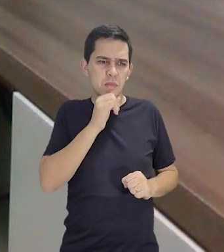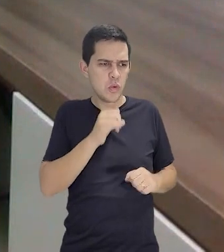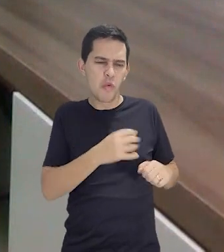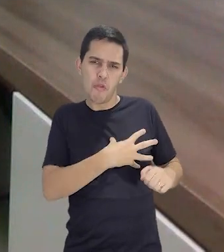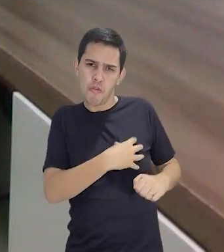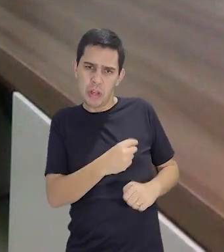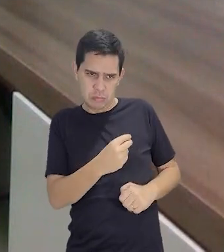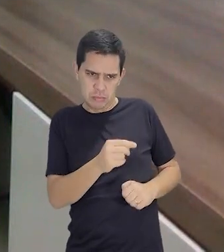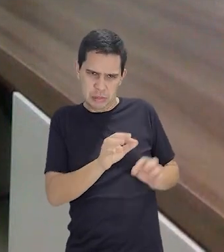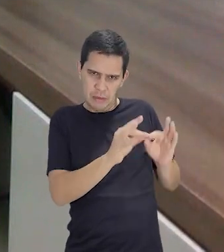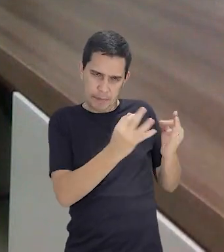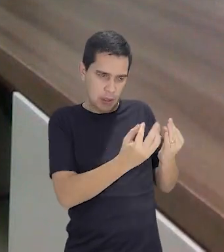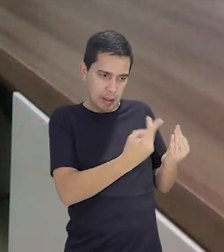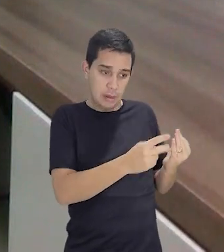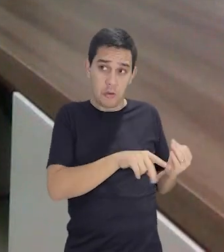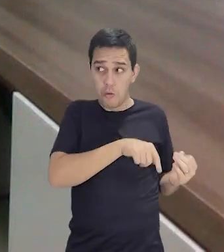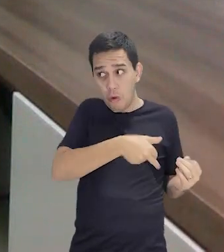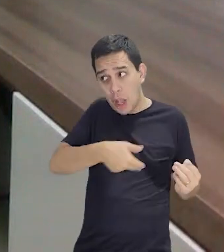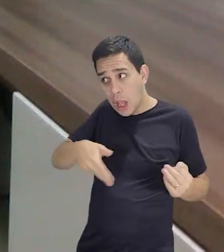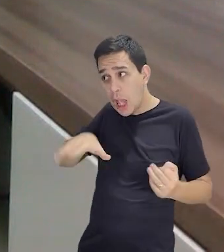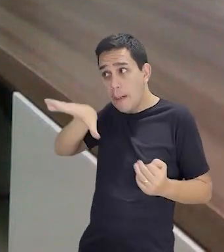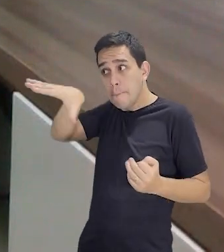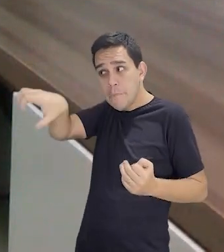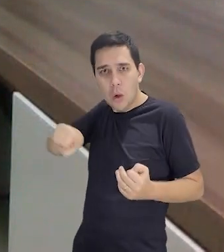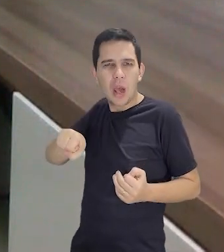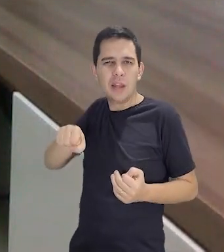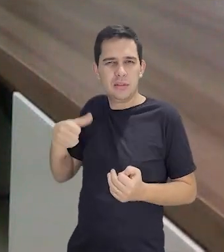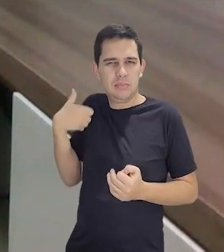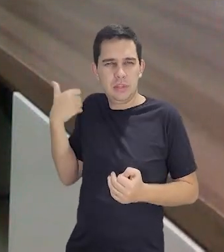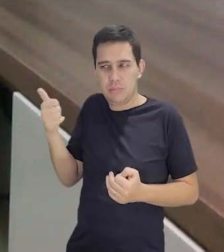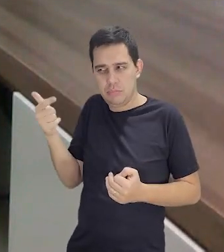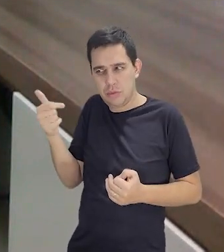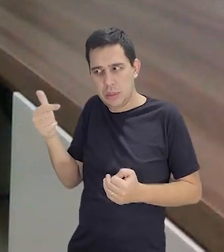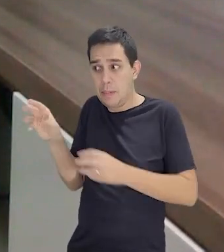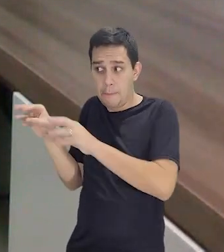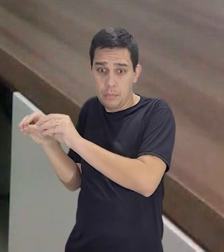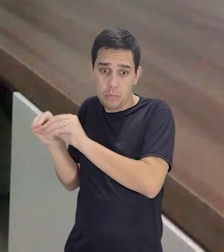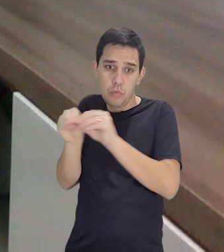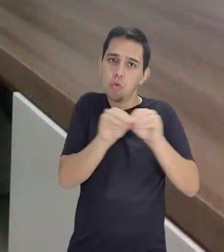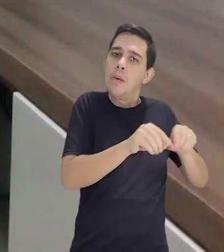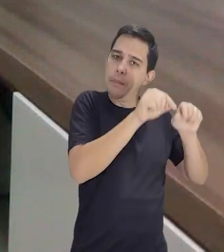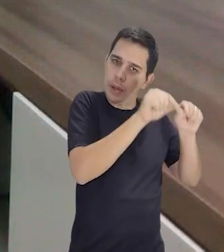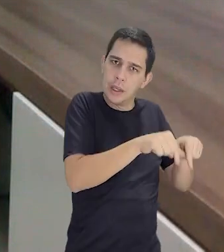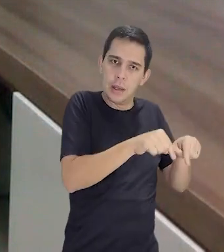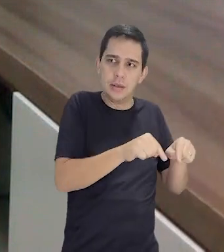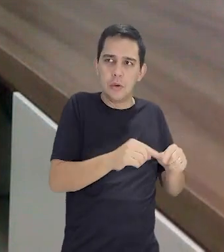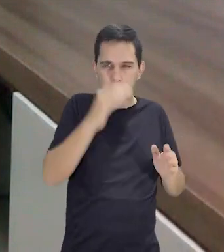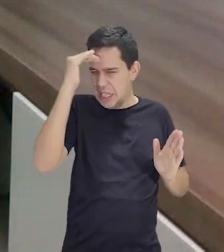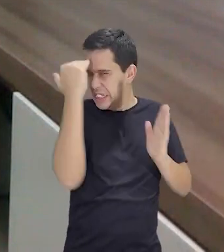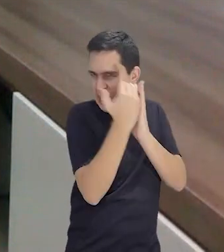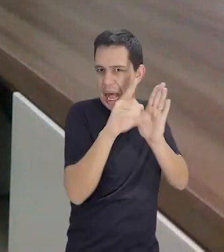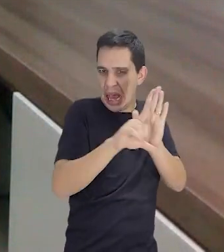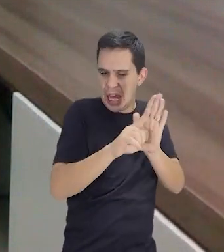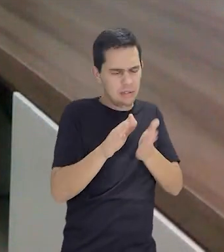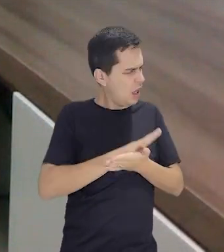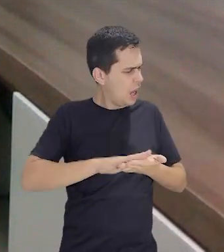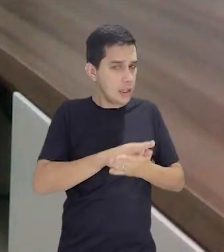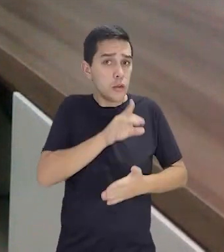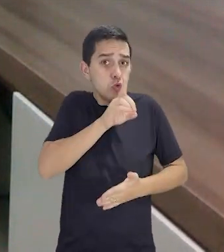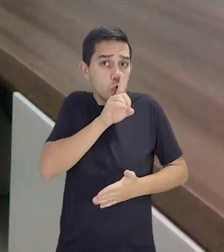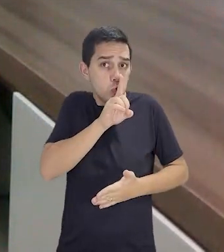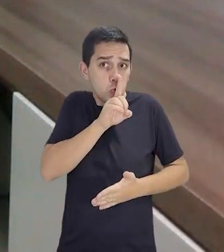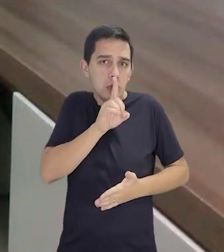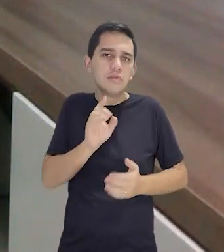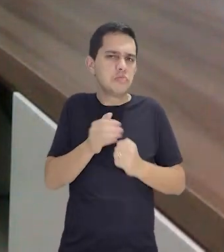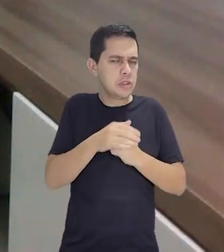legislação, sem adoção, sem processo de curatela, sem nada. E nesses 30 anos lá, ela,